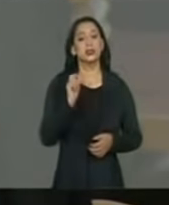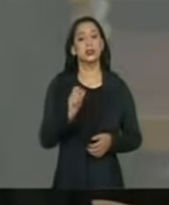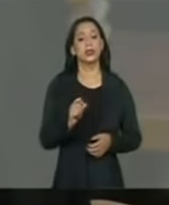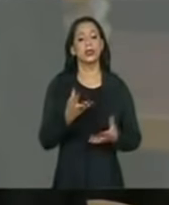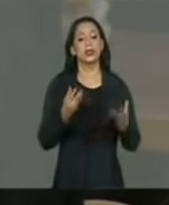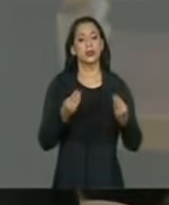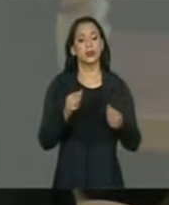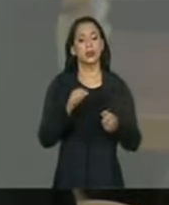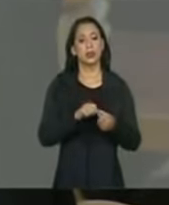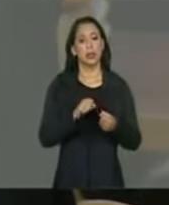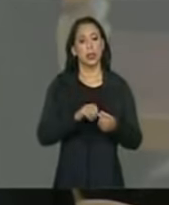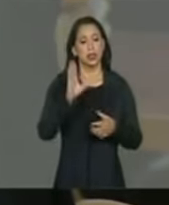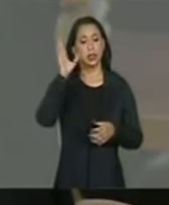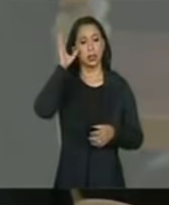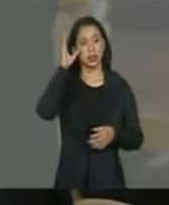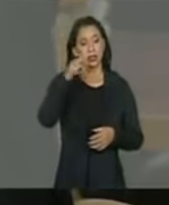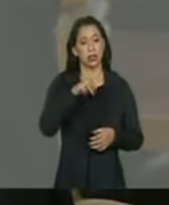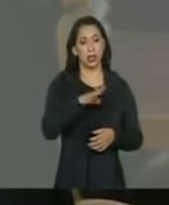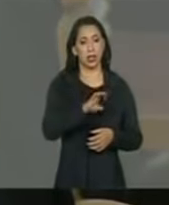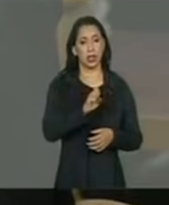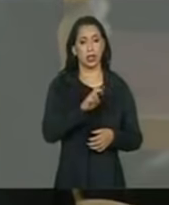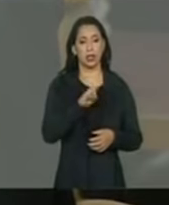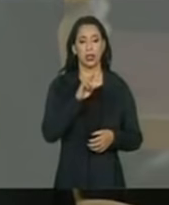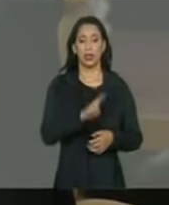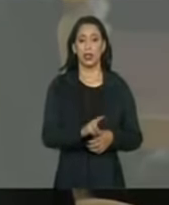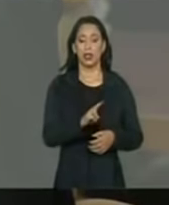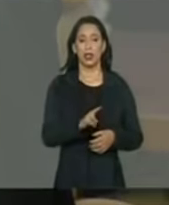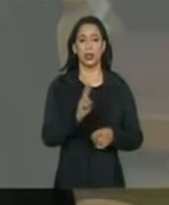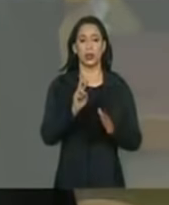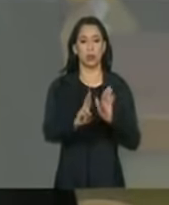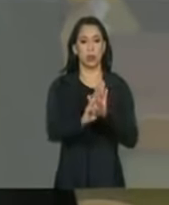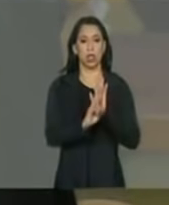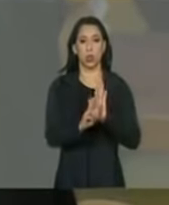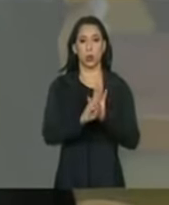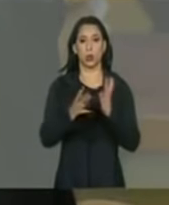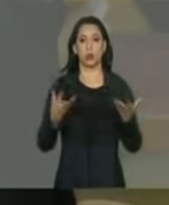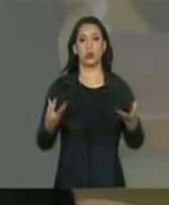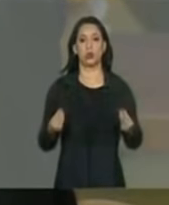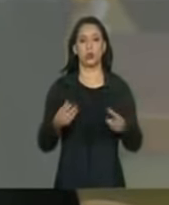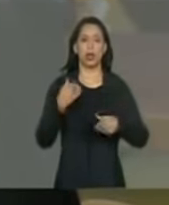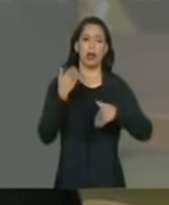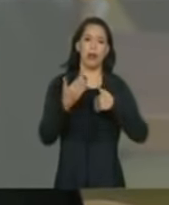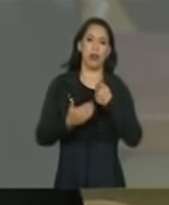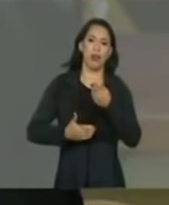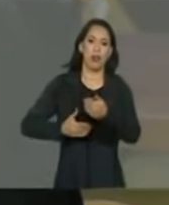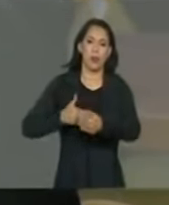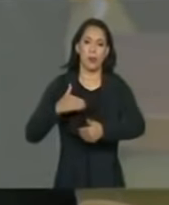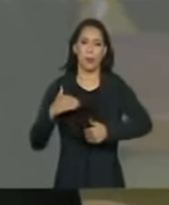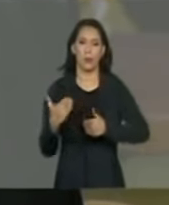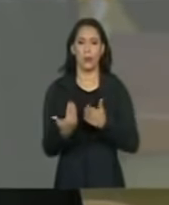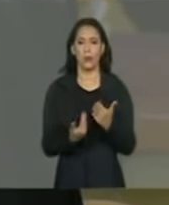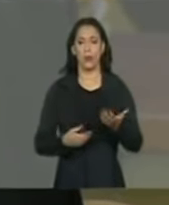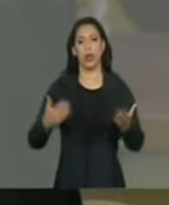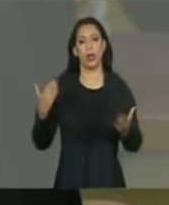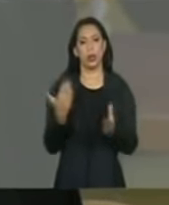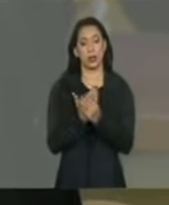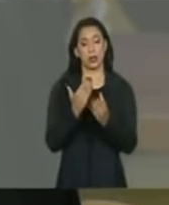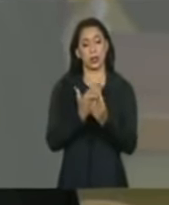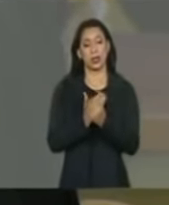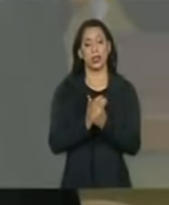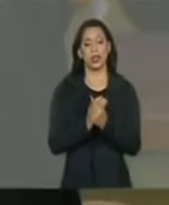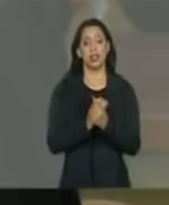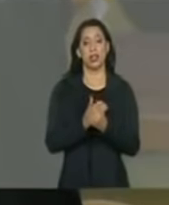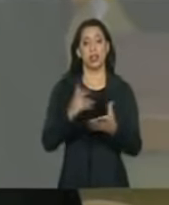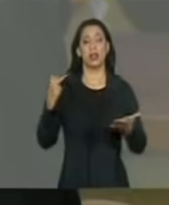decisão é importante que os réus os recursos demais postergam o final do processo e com isso geram